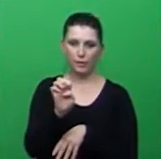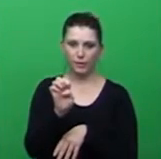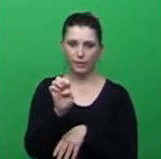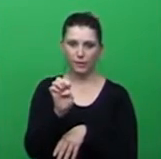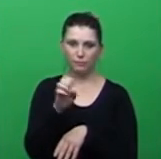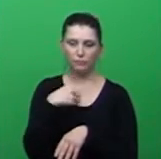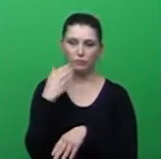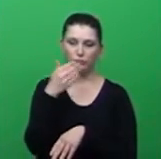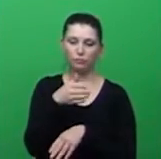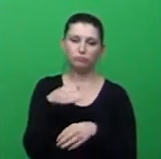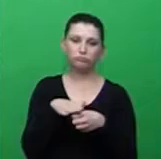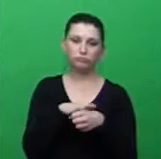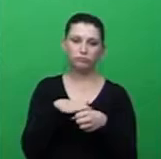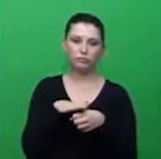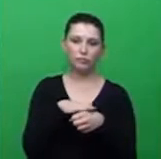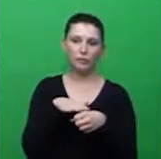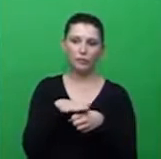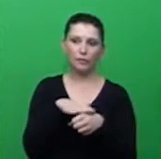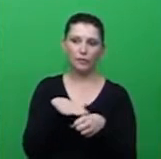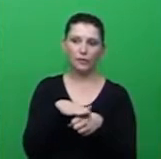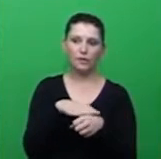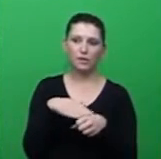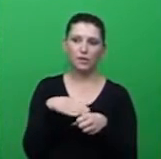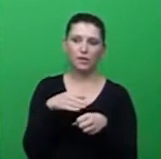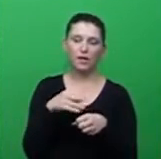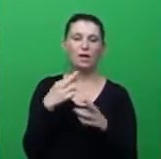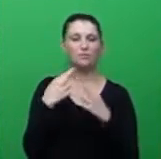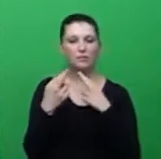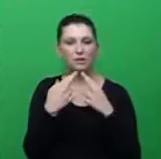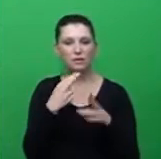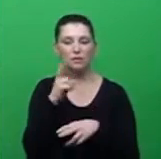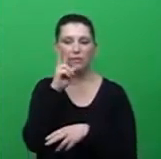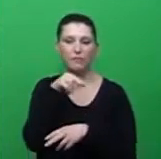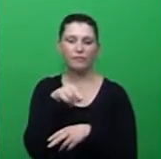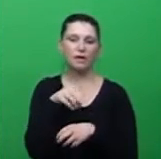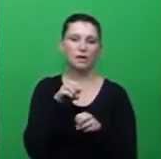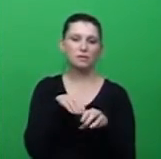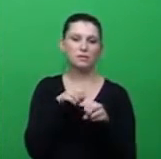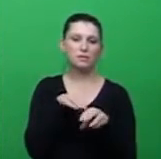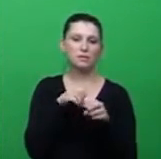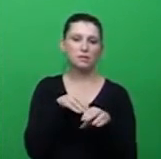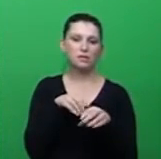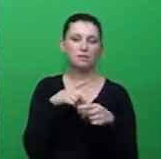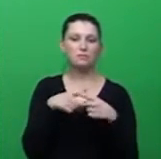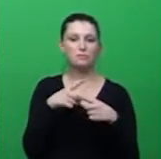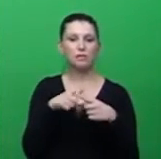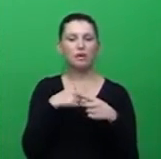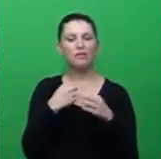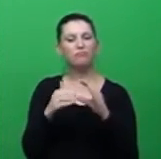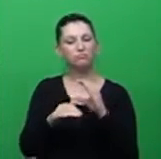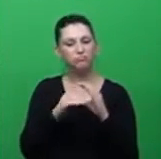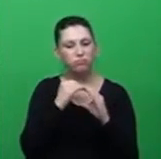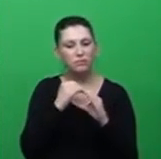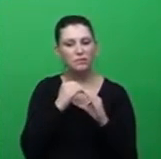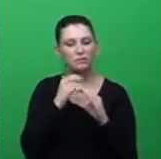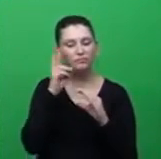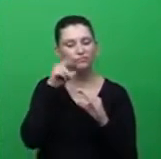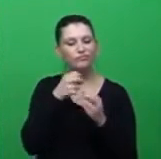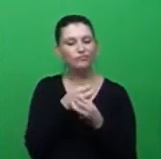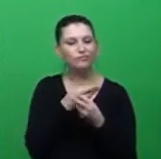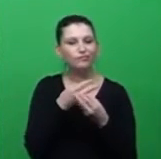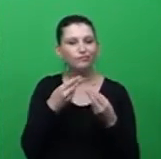ela conversando sobre algumas demandas relacionadas à área da educação, né, que recebi no gabinete itinerante, onde percorri alguns